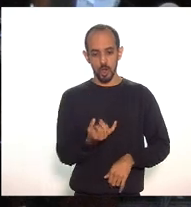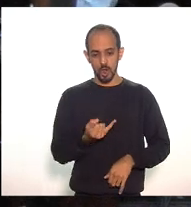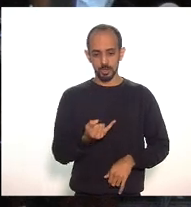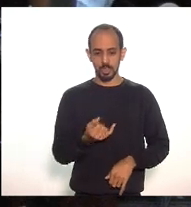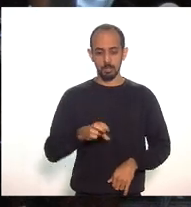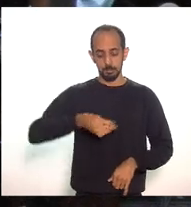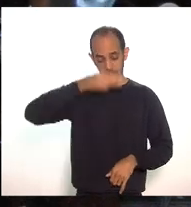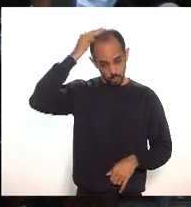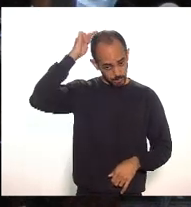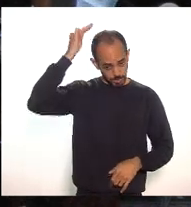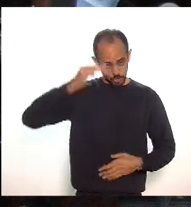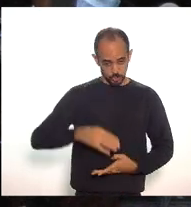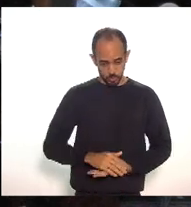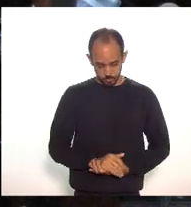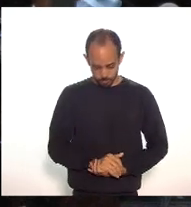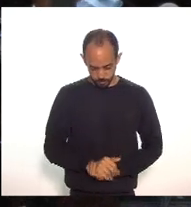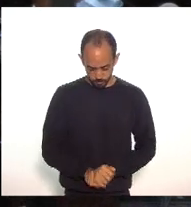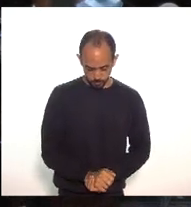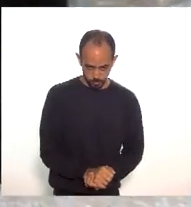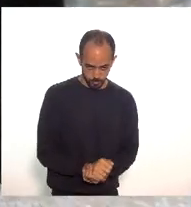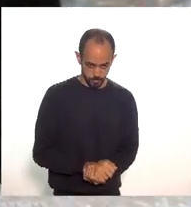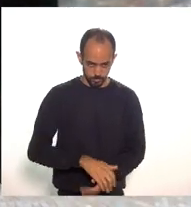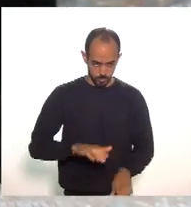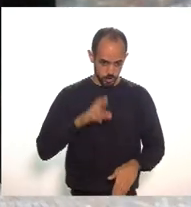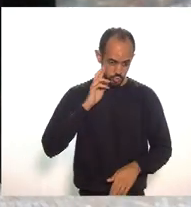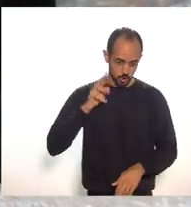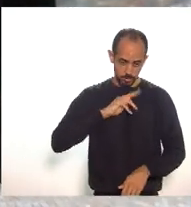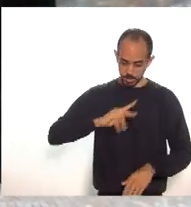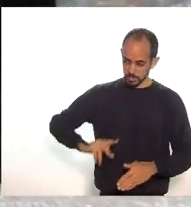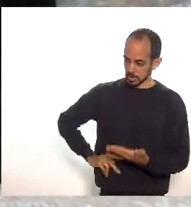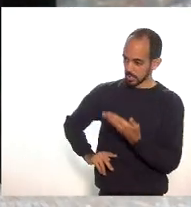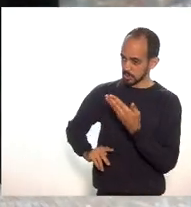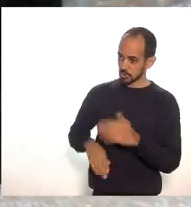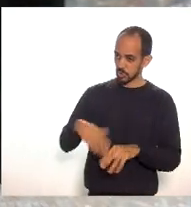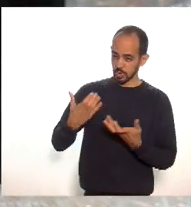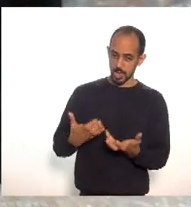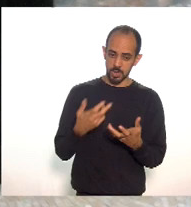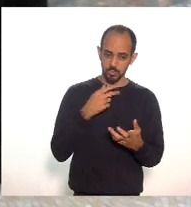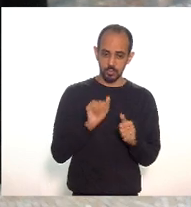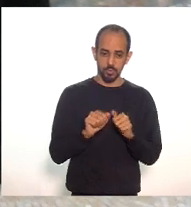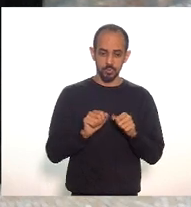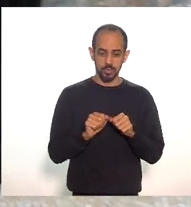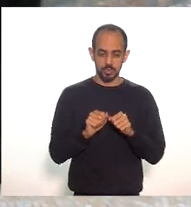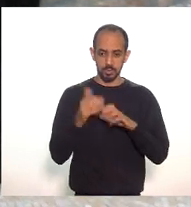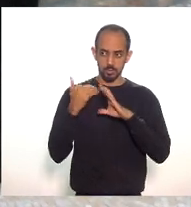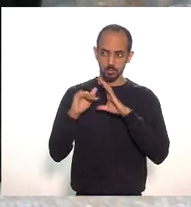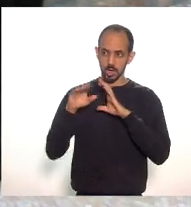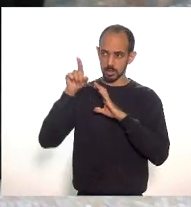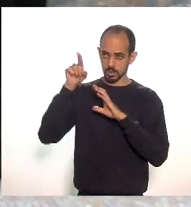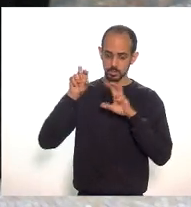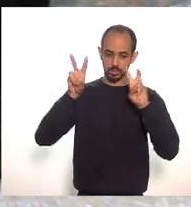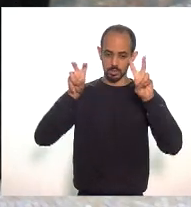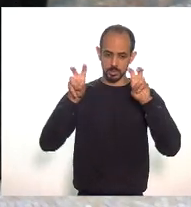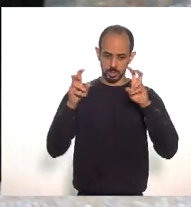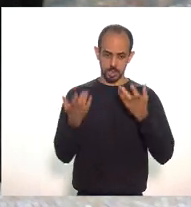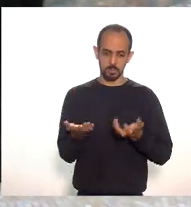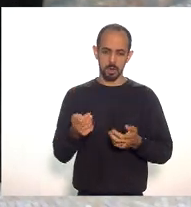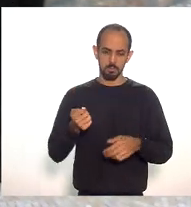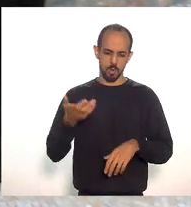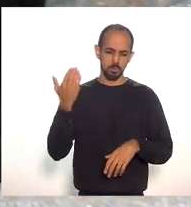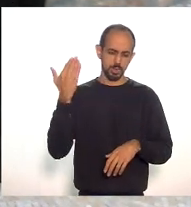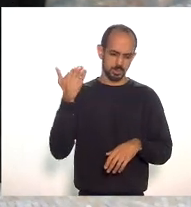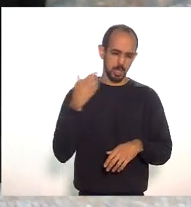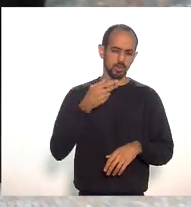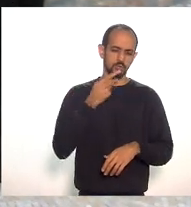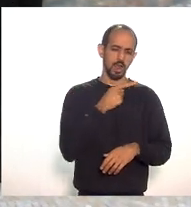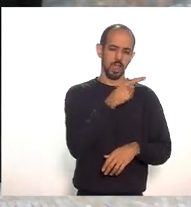Márcio Pacheco seu presidente eu queria fazer encaminhamento a vossa excelência sobre esse tema eu falei a pouco a